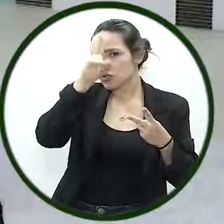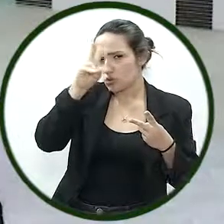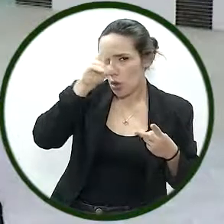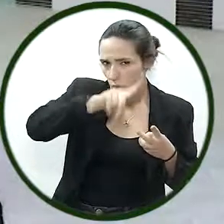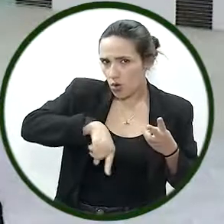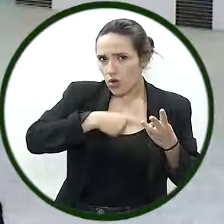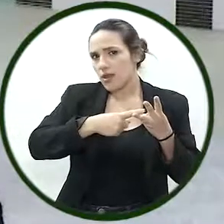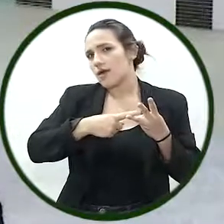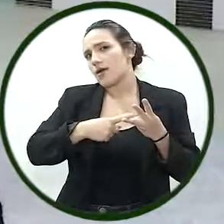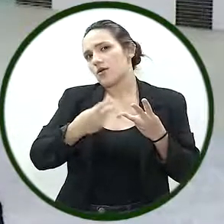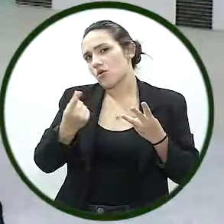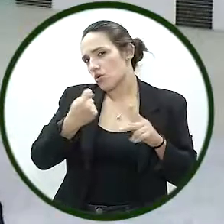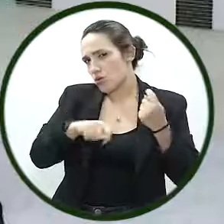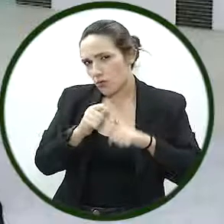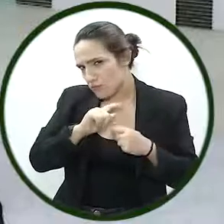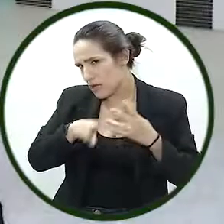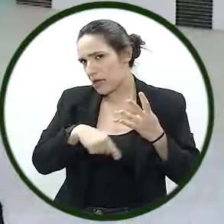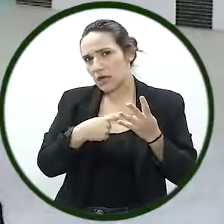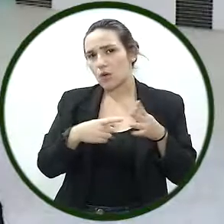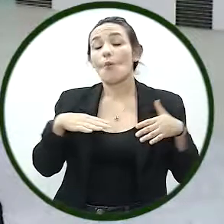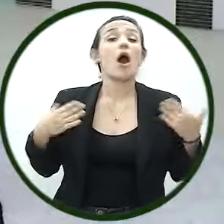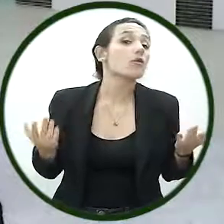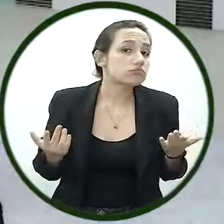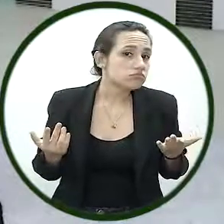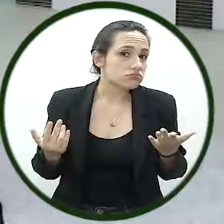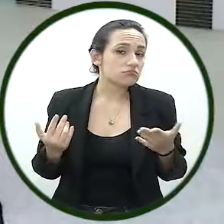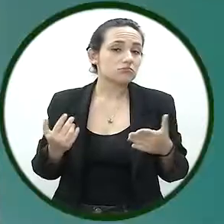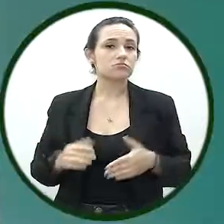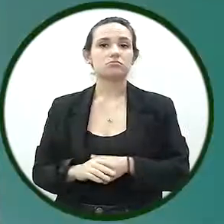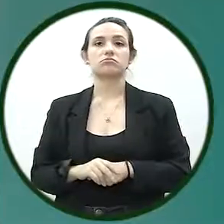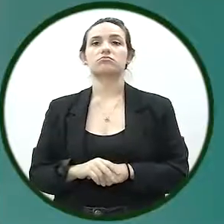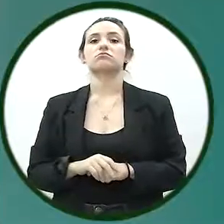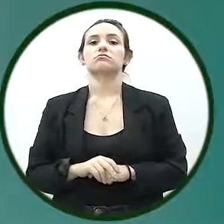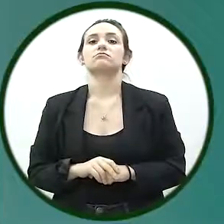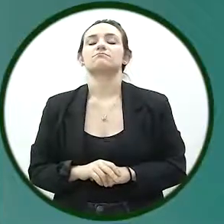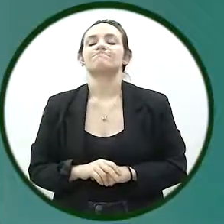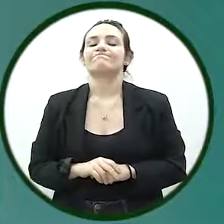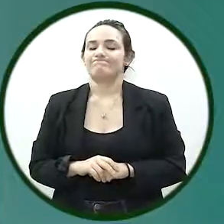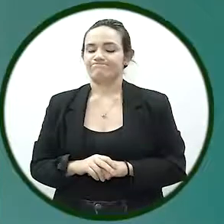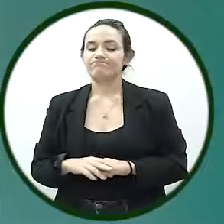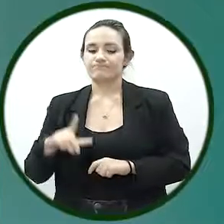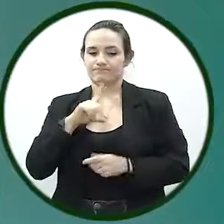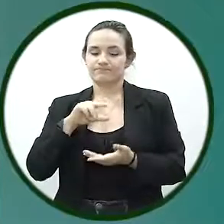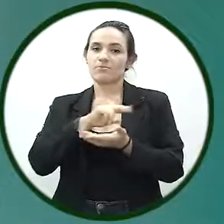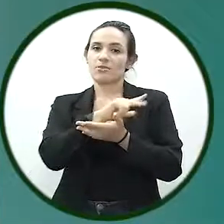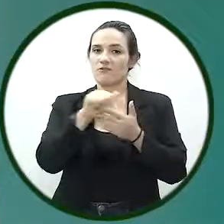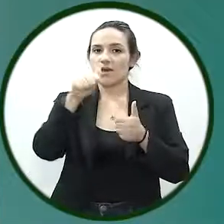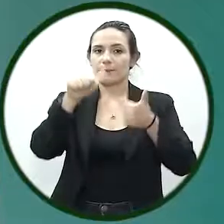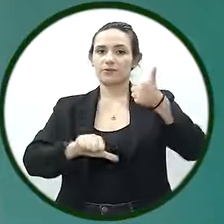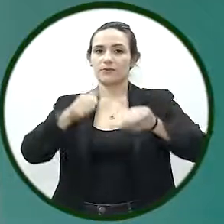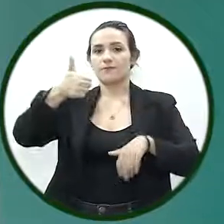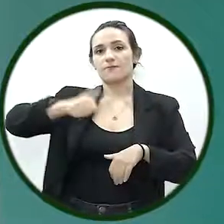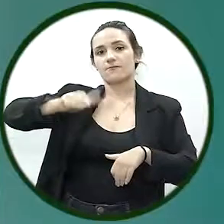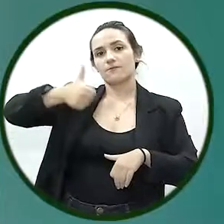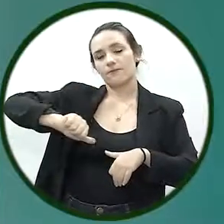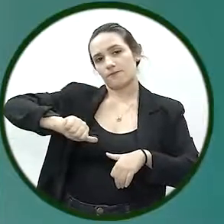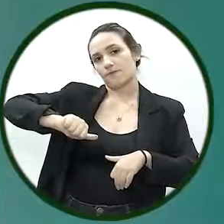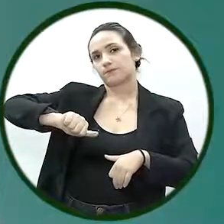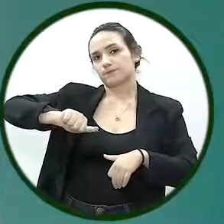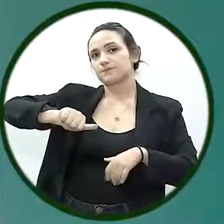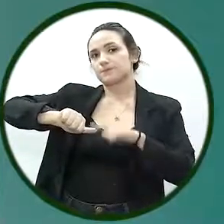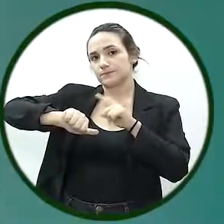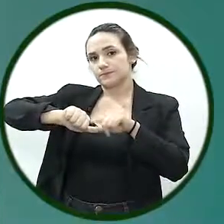contexto econômico? Qual que é a tese principal do livro? Nós falamos de vários mediadores, né?